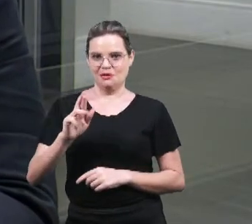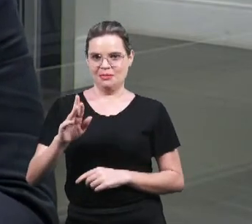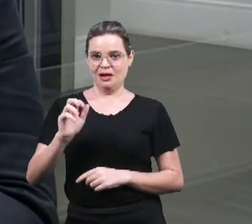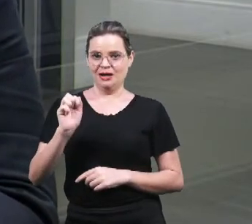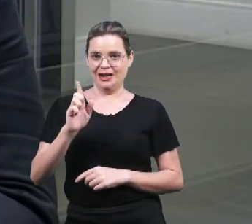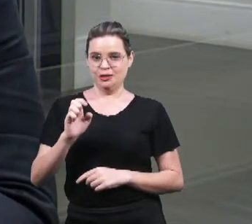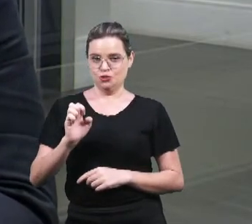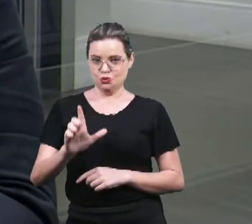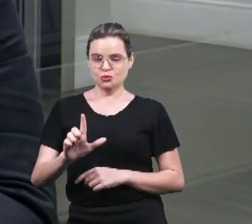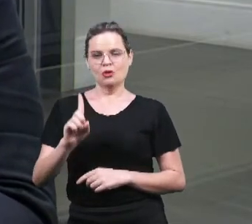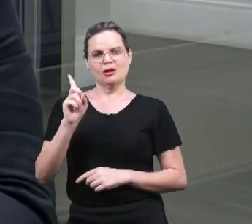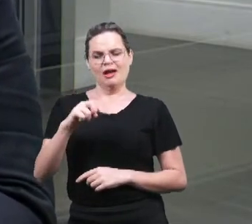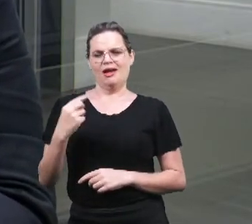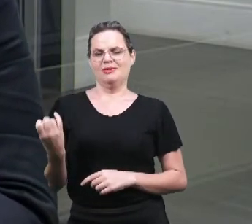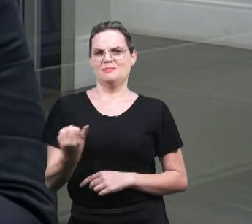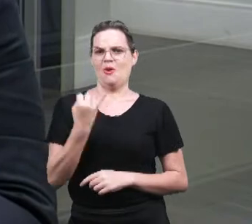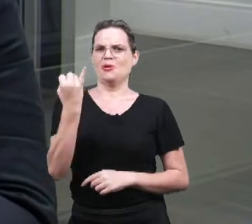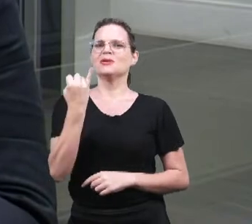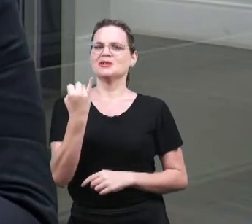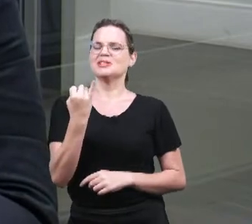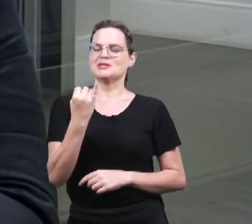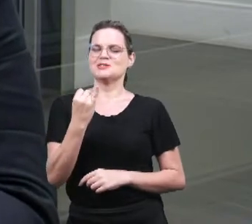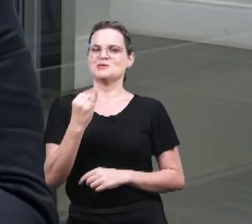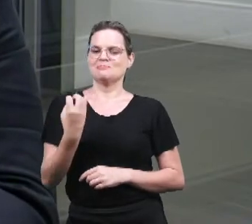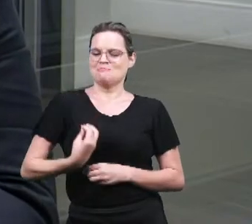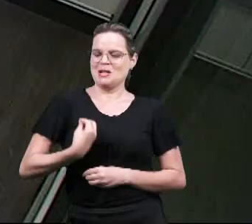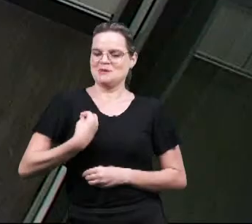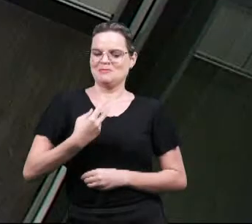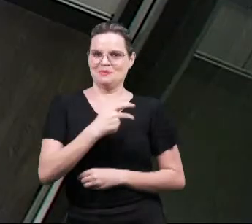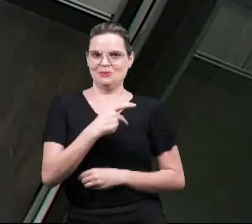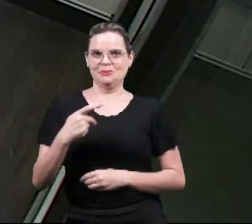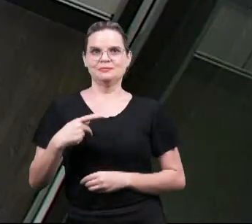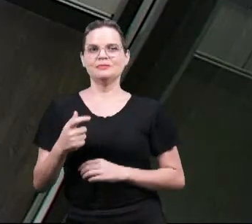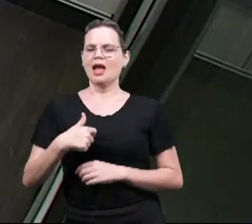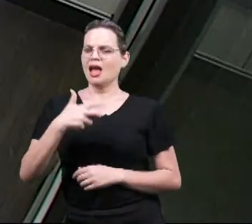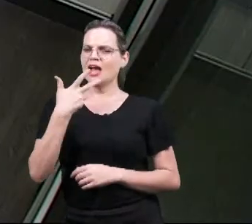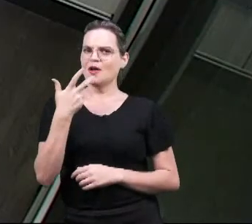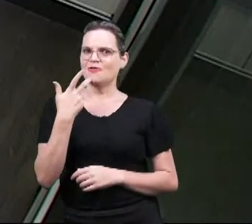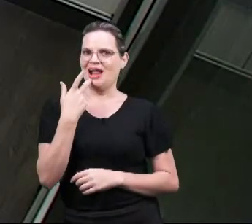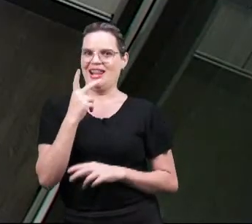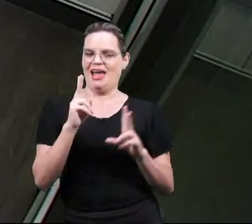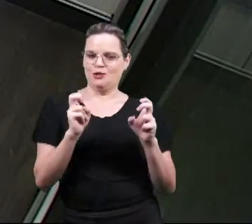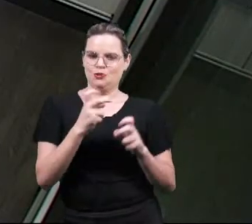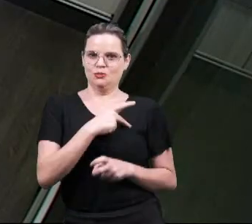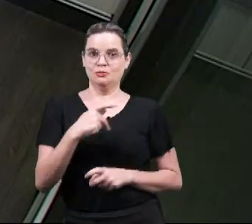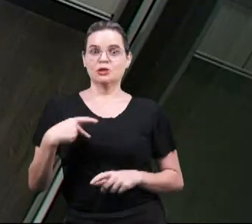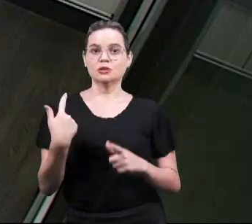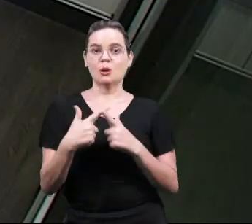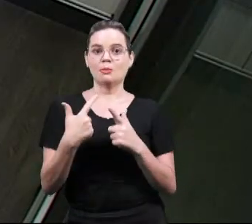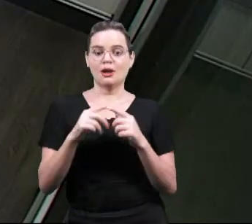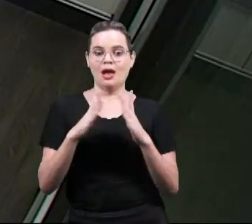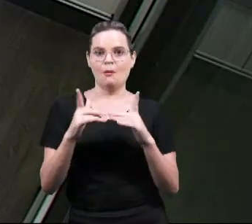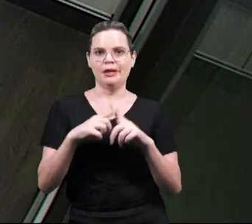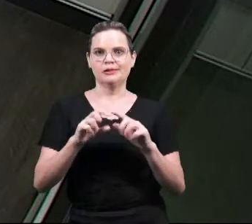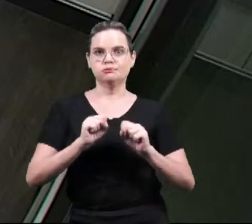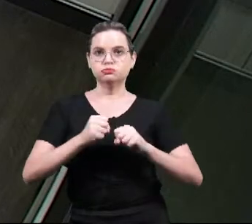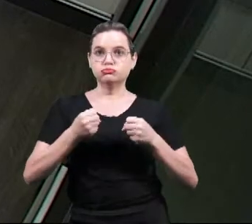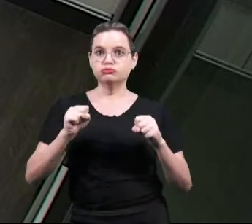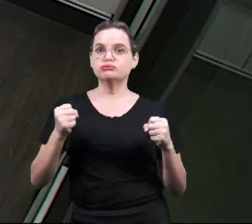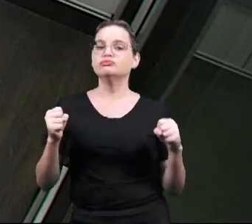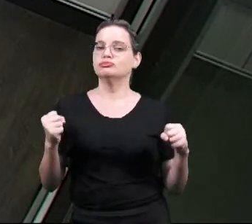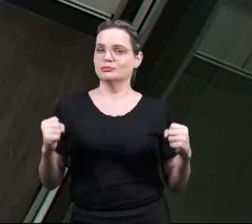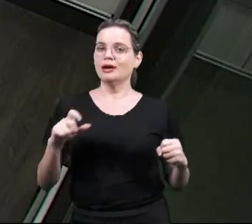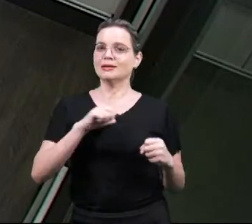a participação dos pastores e do Gildo Bruno. Eu comentei sobre os pastores porque a igreja de Marazu é uma igreja muito grande, né? Muitas ovelhas,